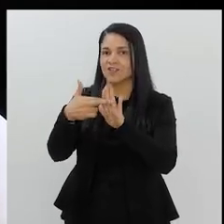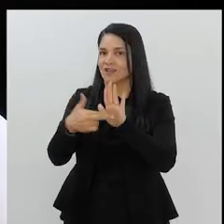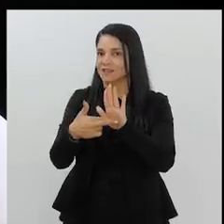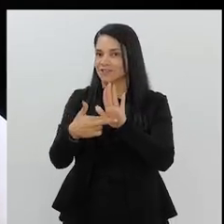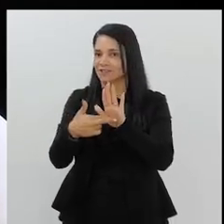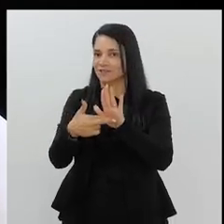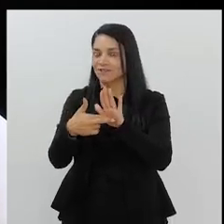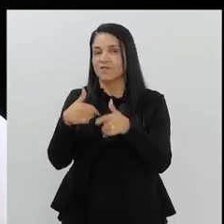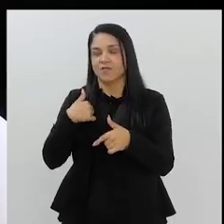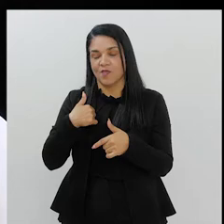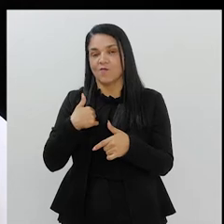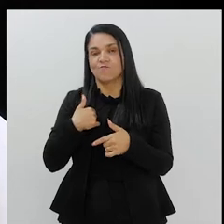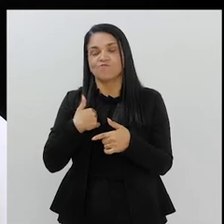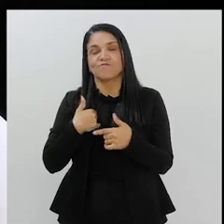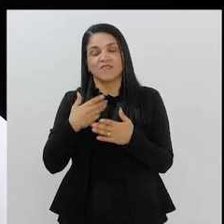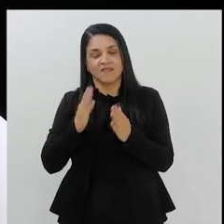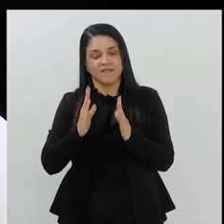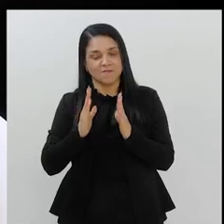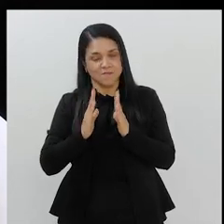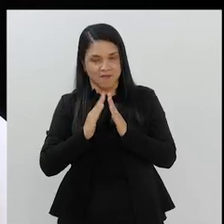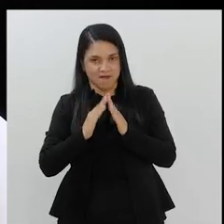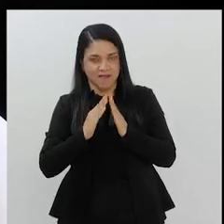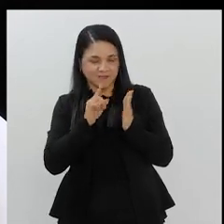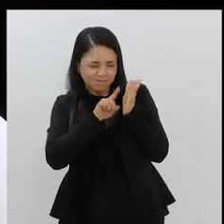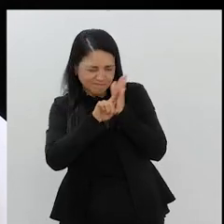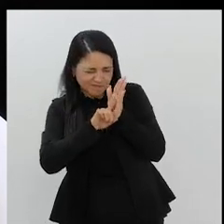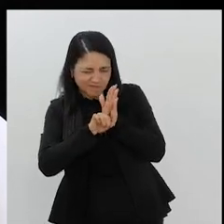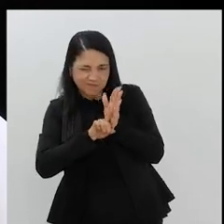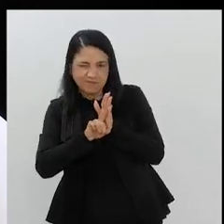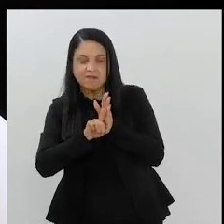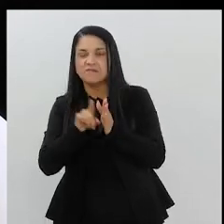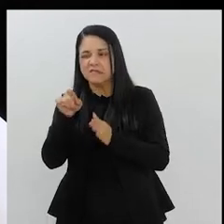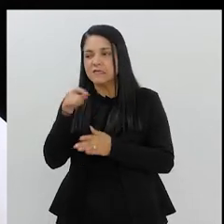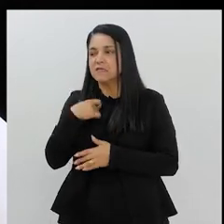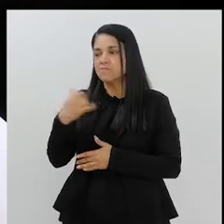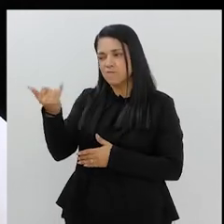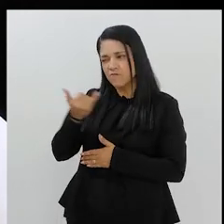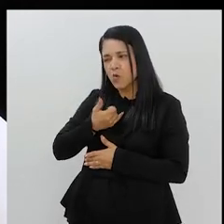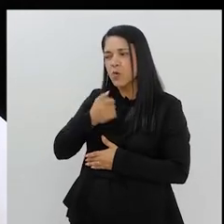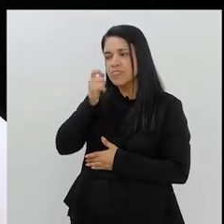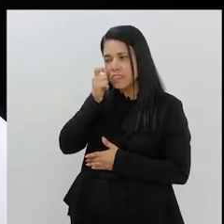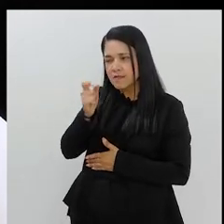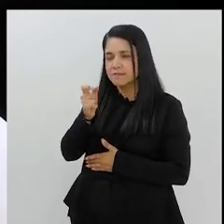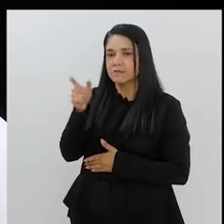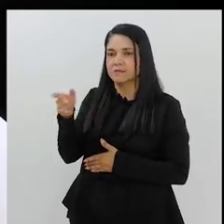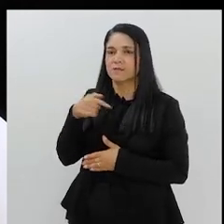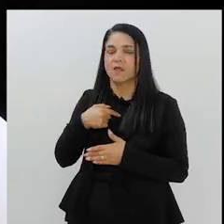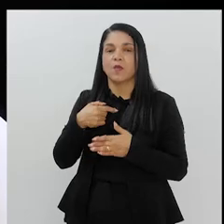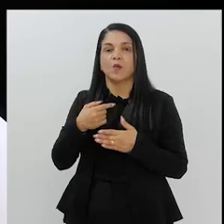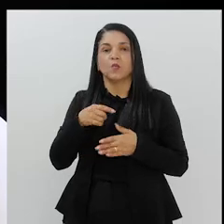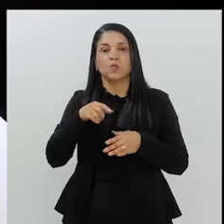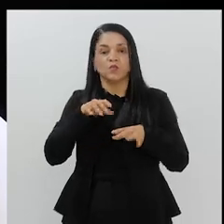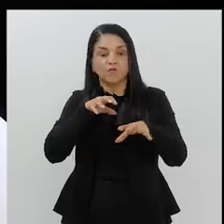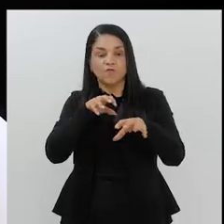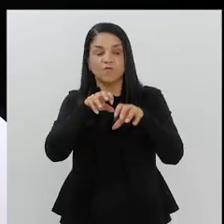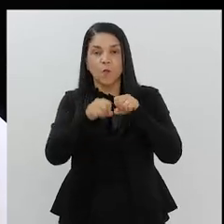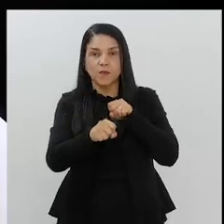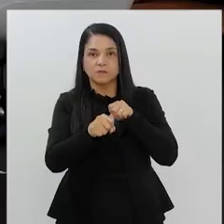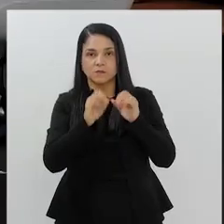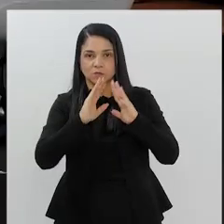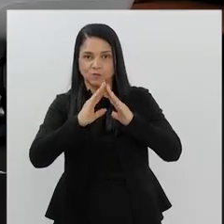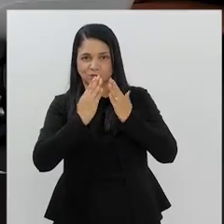a essas normas eu fiz o dever de casa nicodemo se você me permite porque você falou uma coisa muito interessante Dani que é o nível de